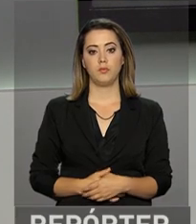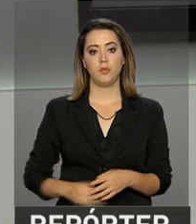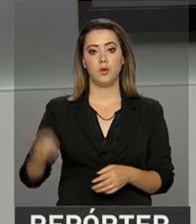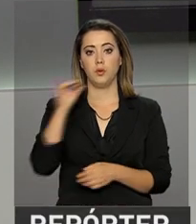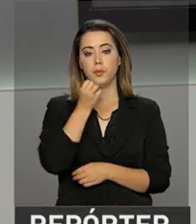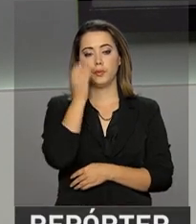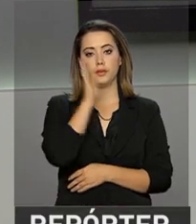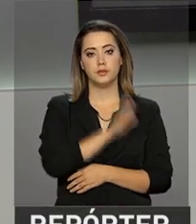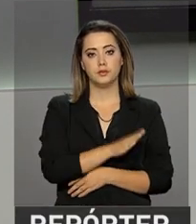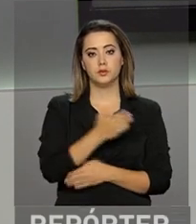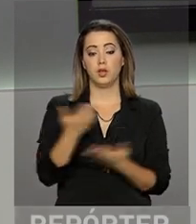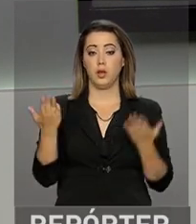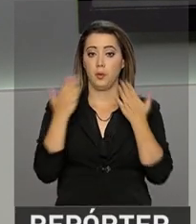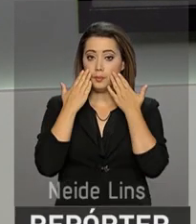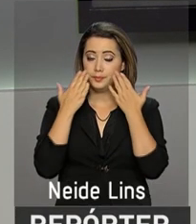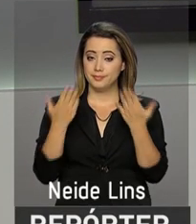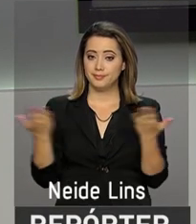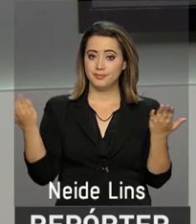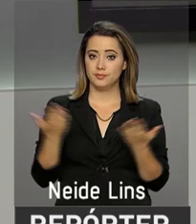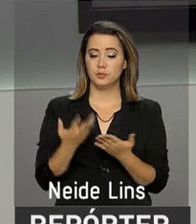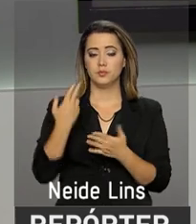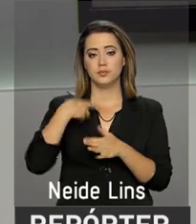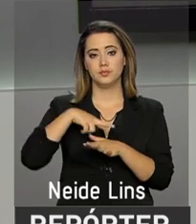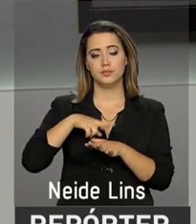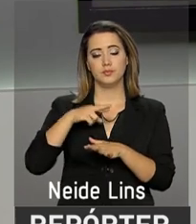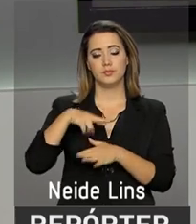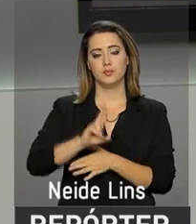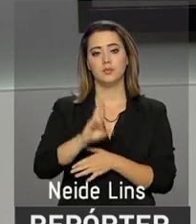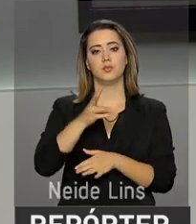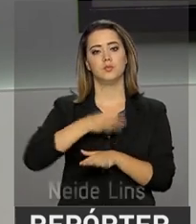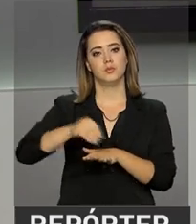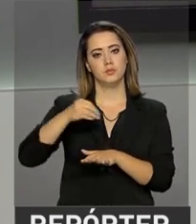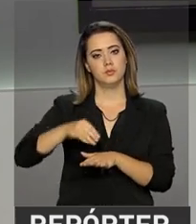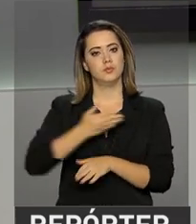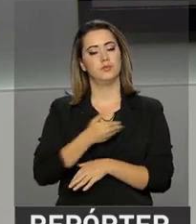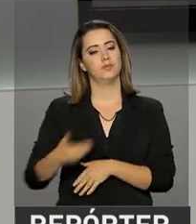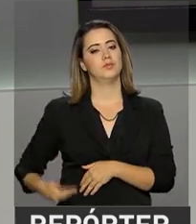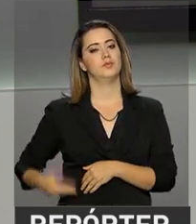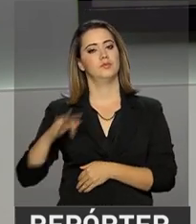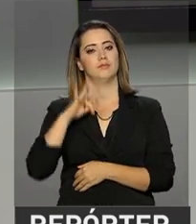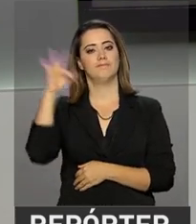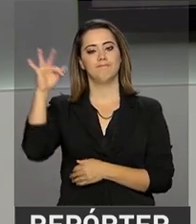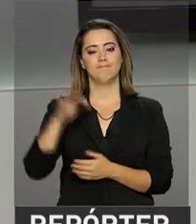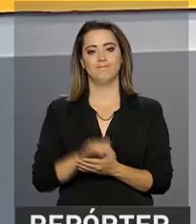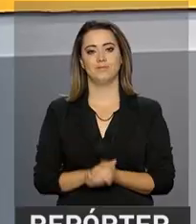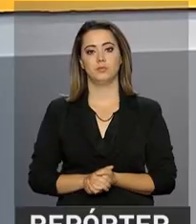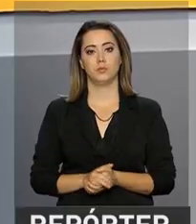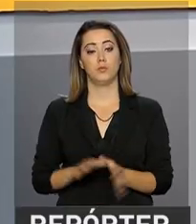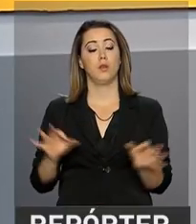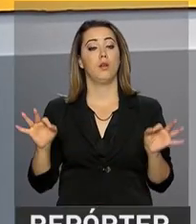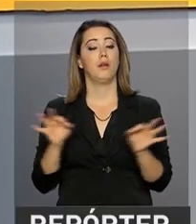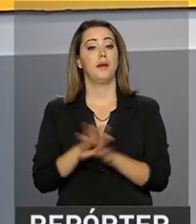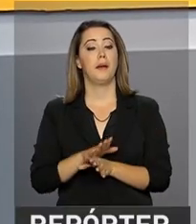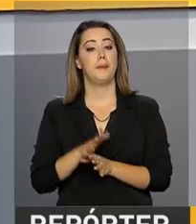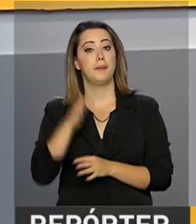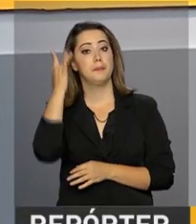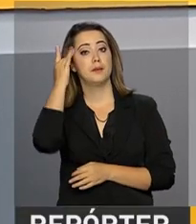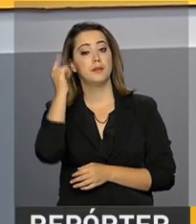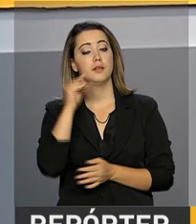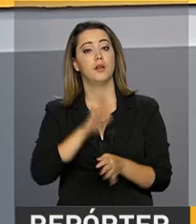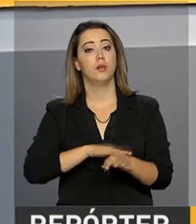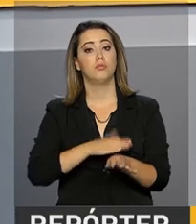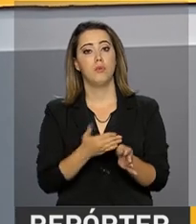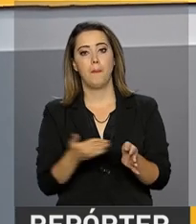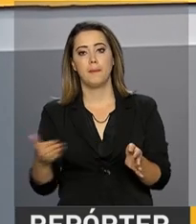Olá boa tarde começa agora mais uma edição do repórter NBR com as notícias do governo federal termina amanhã o